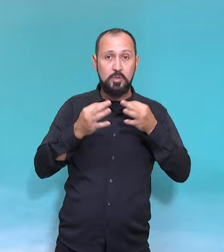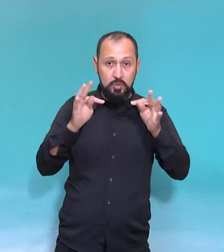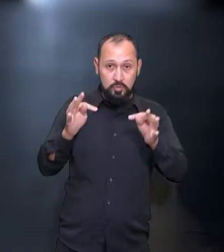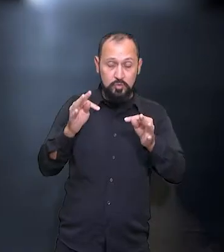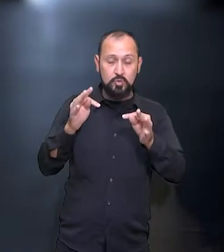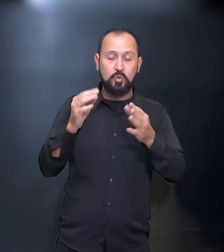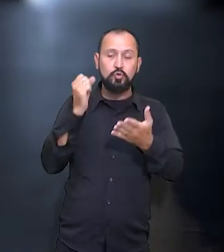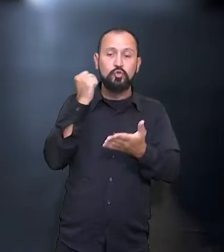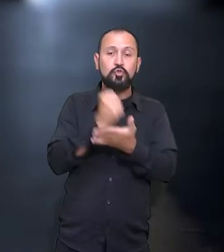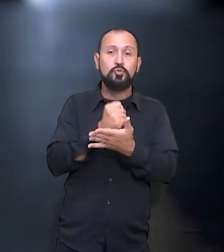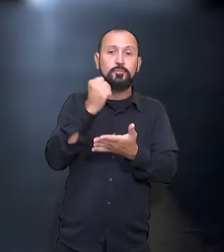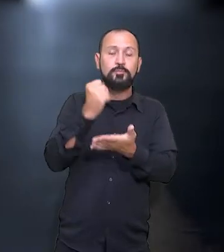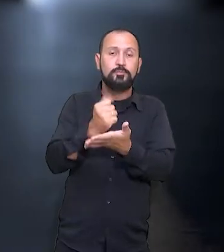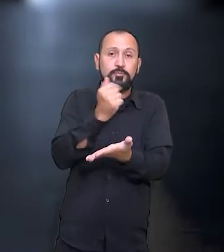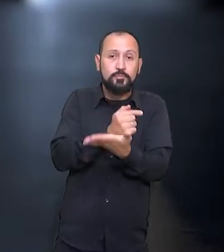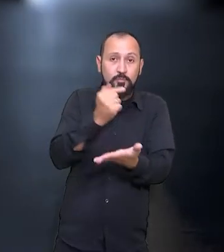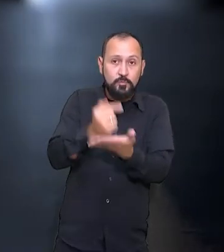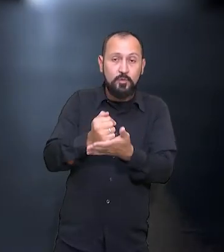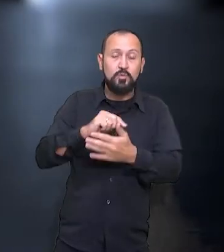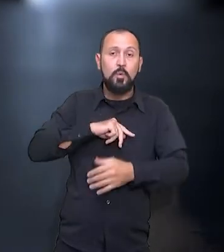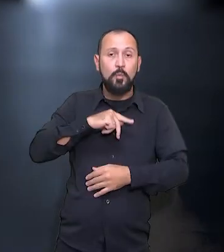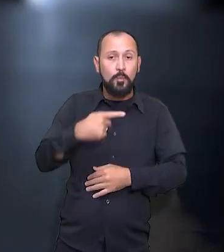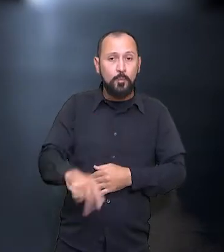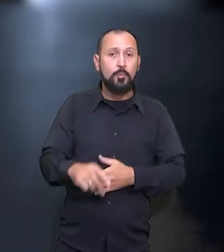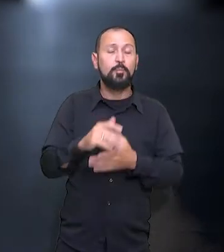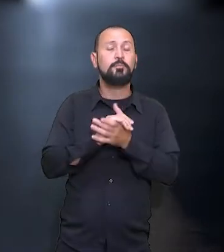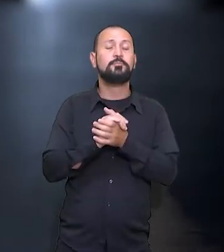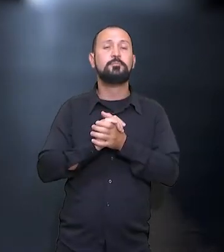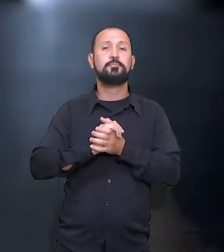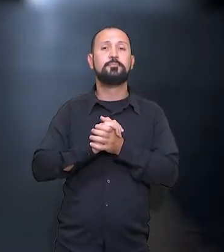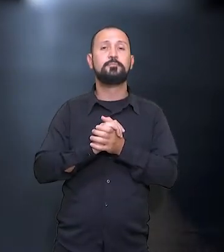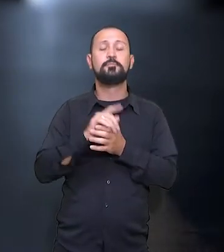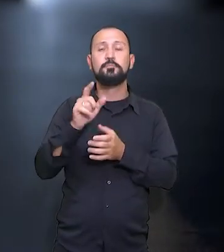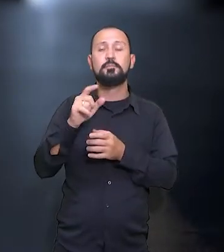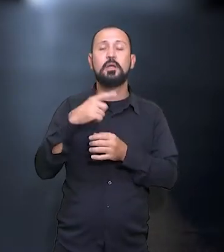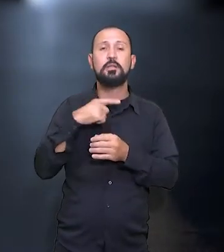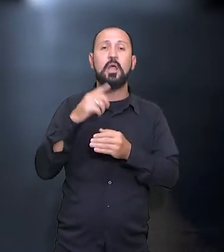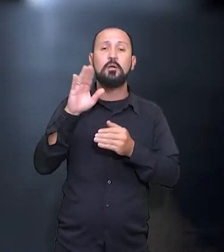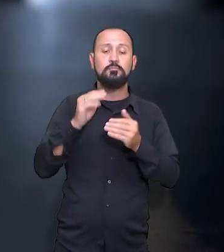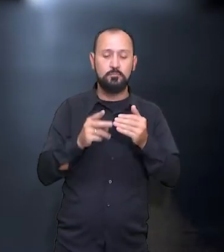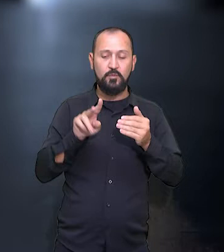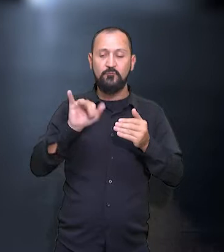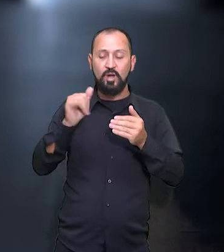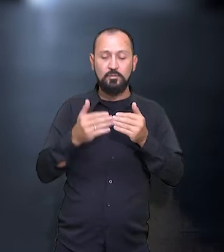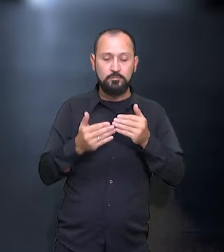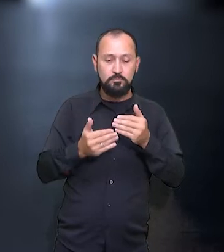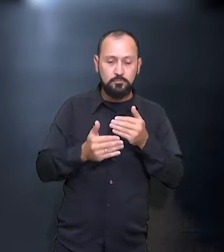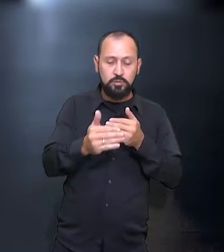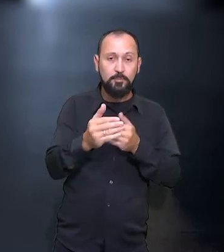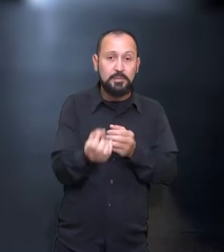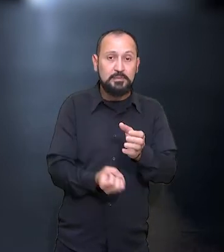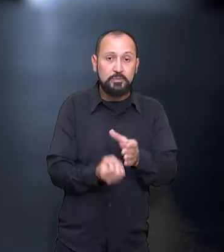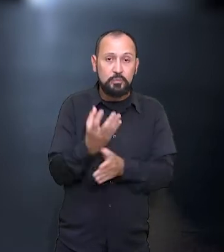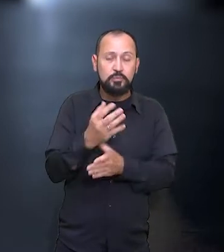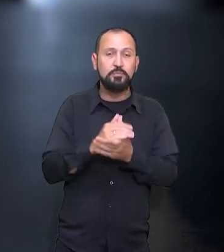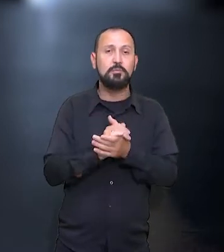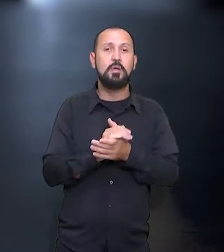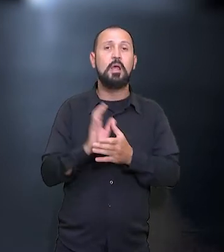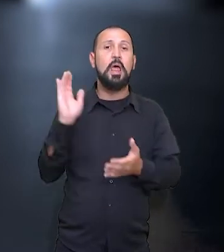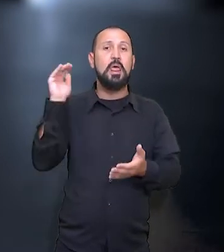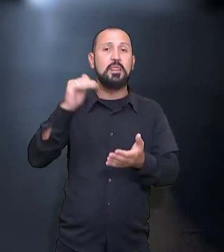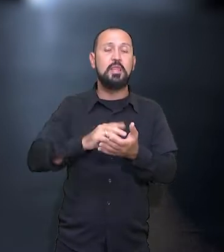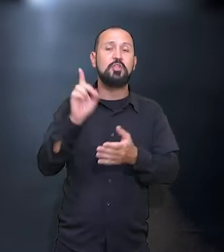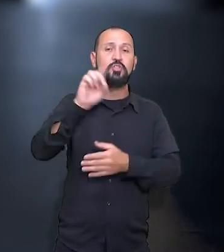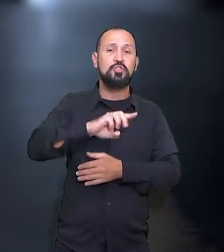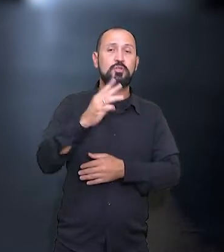eletrônico de registros públicos, que a gente chama de SERP, a própria lei chama de SERP, e ela dá um prazo para esse SERP ser criado.